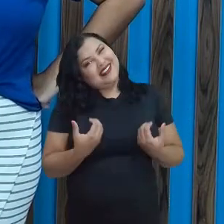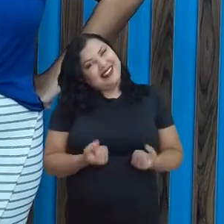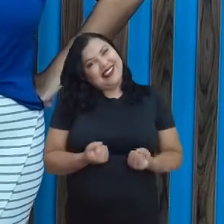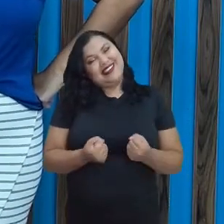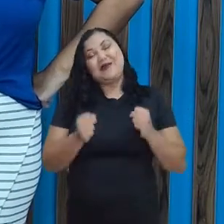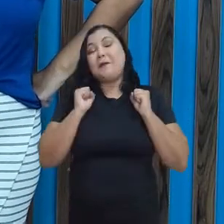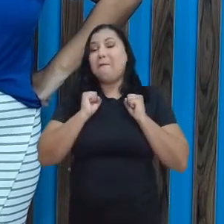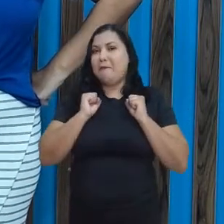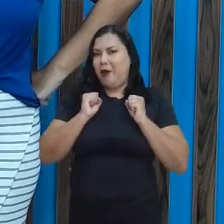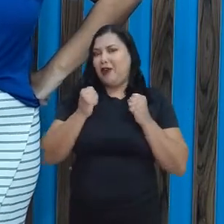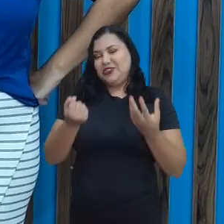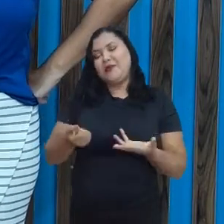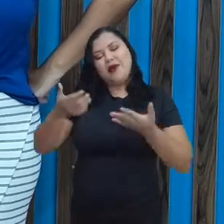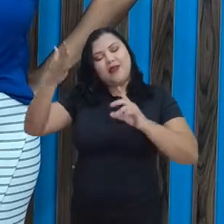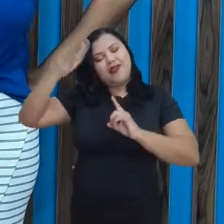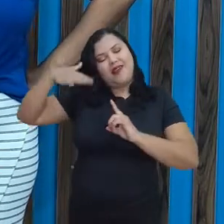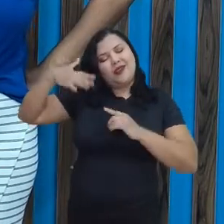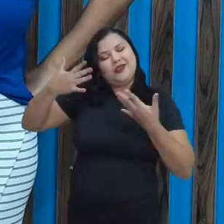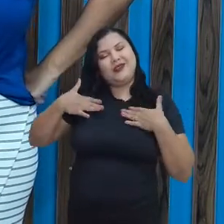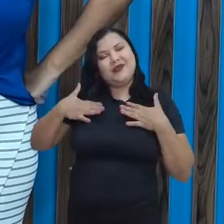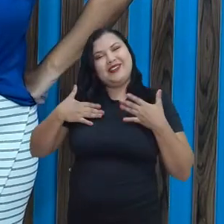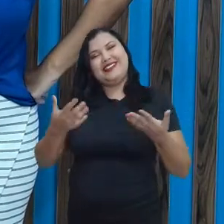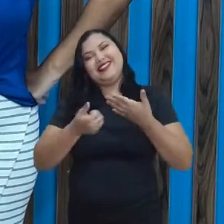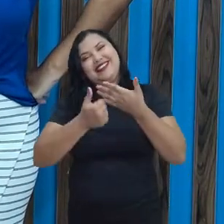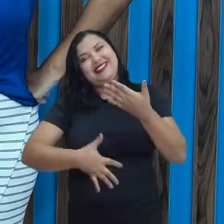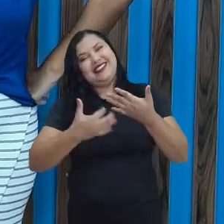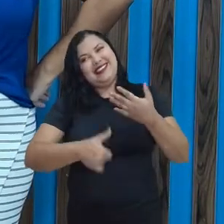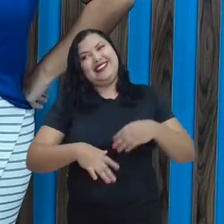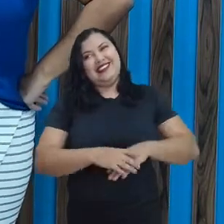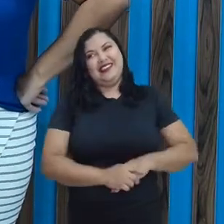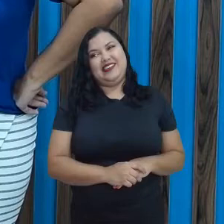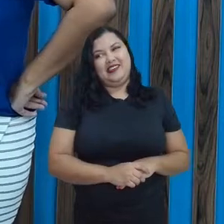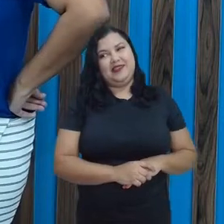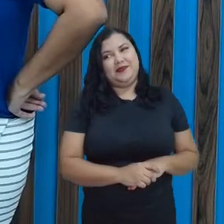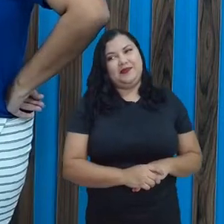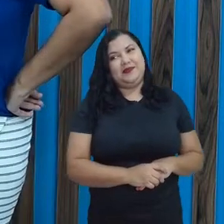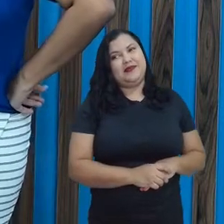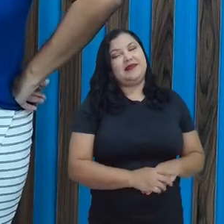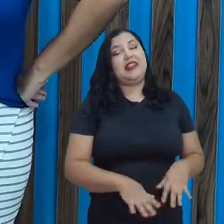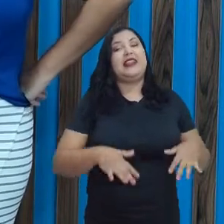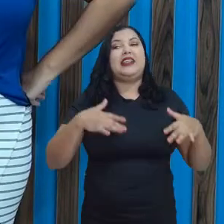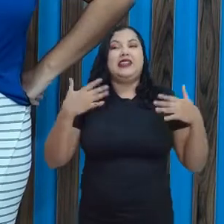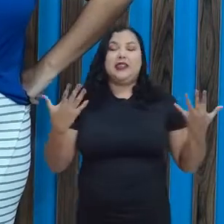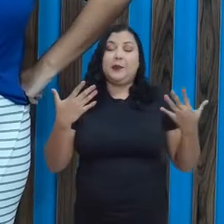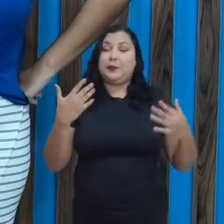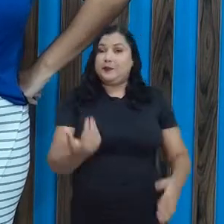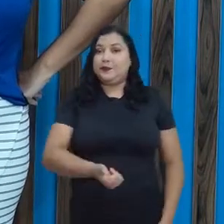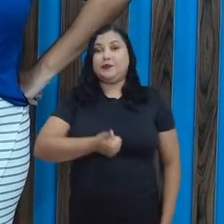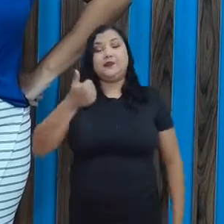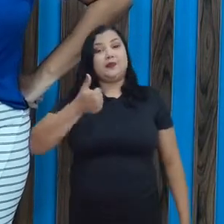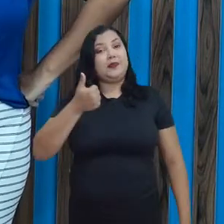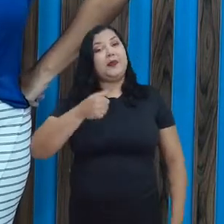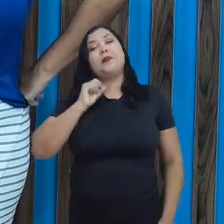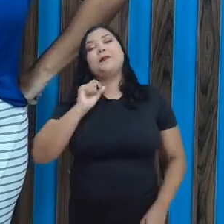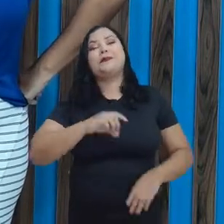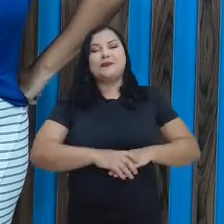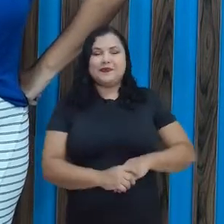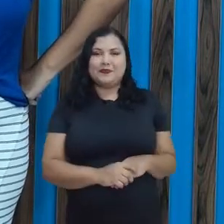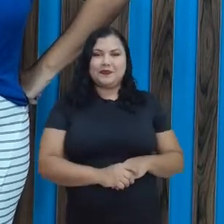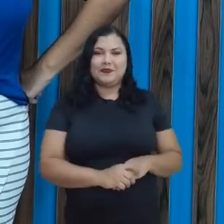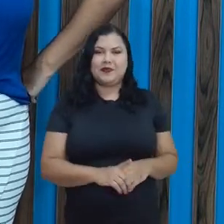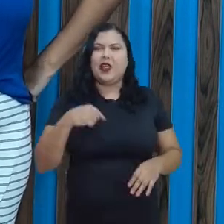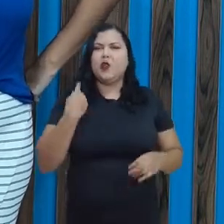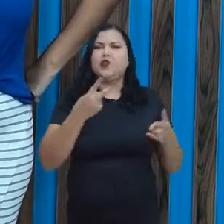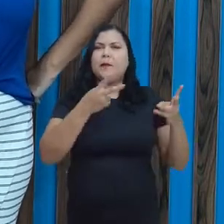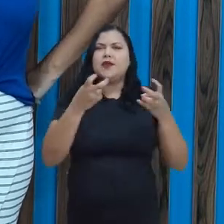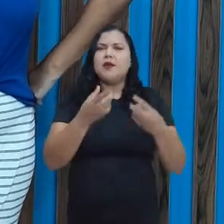dar biscoitos também. Ela merece. No chat, tá tudo certo. Então, ó. Primeiro, o que a gente pode